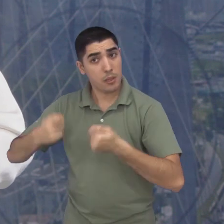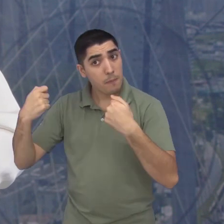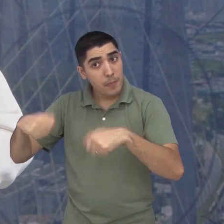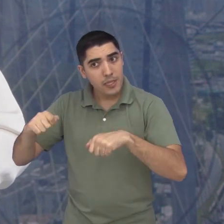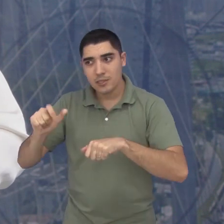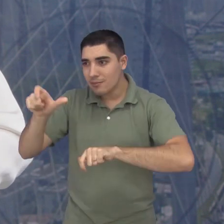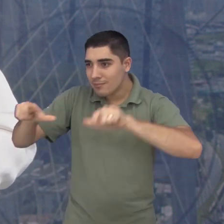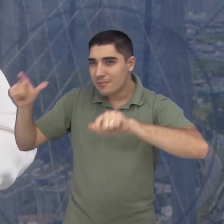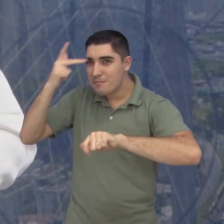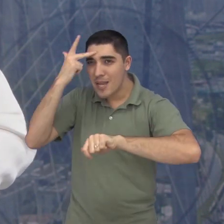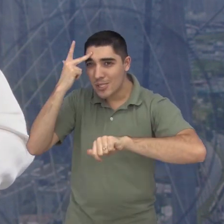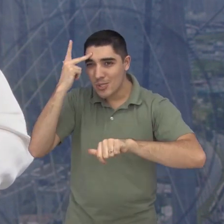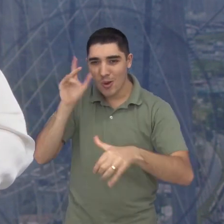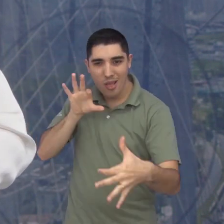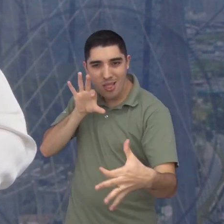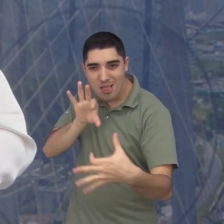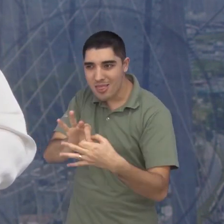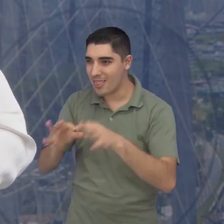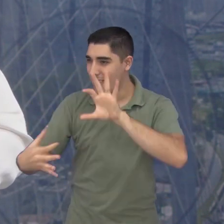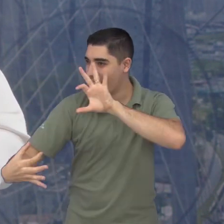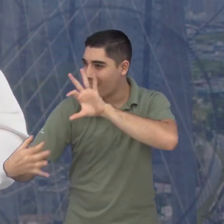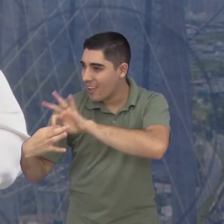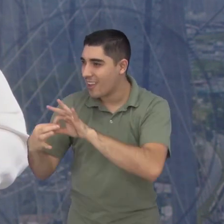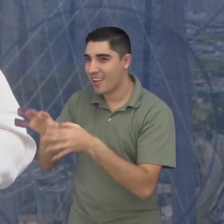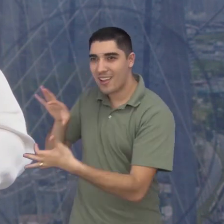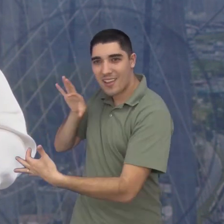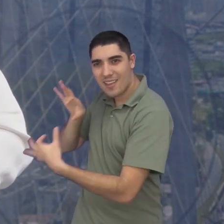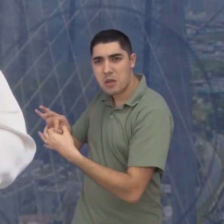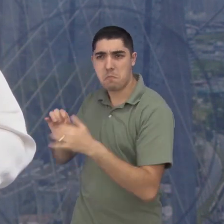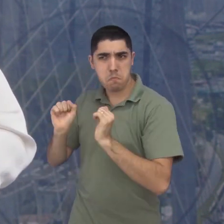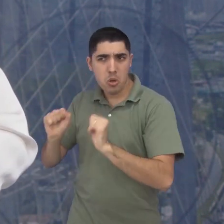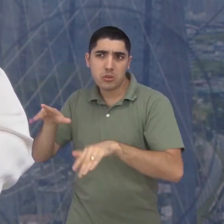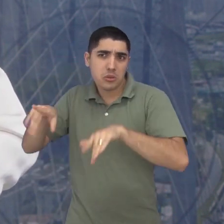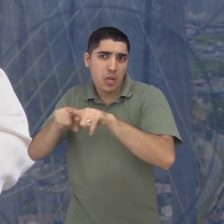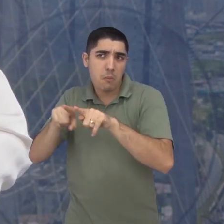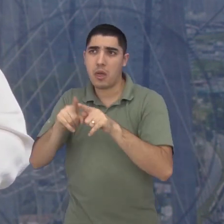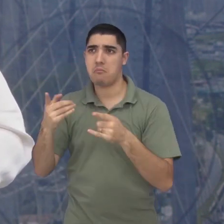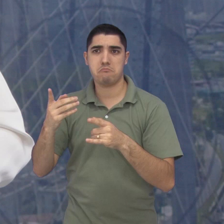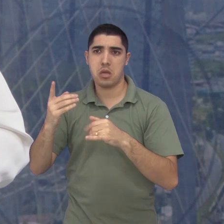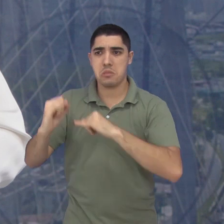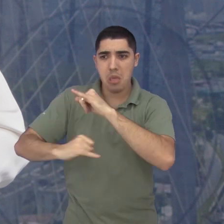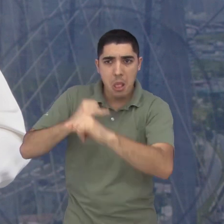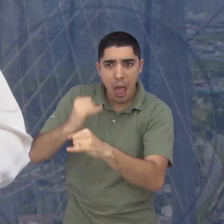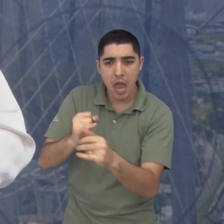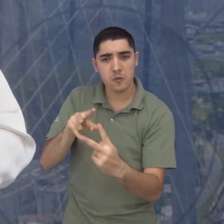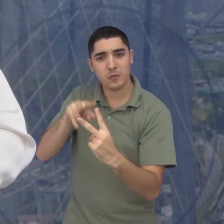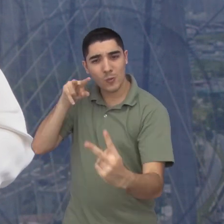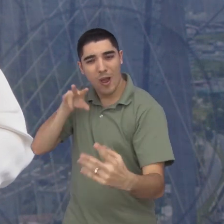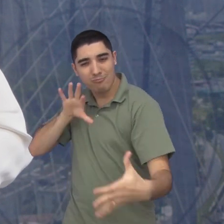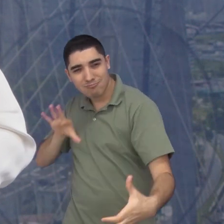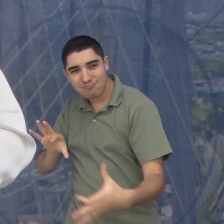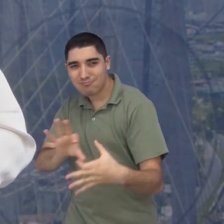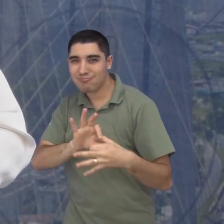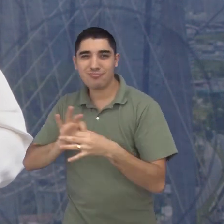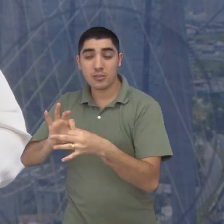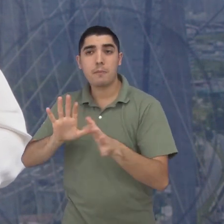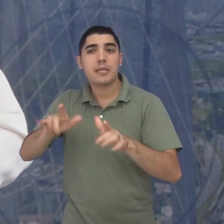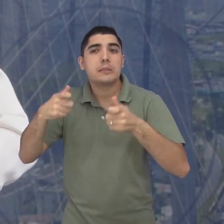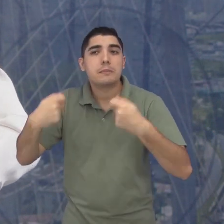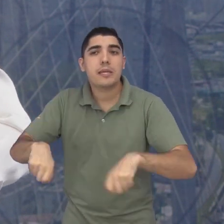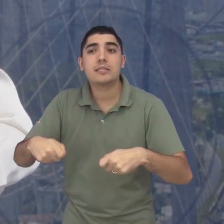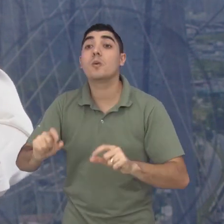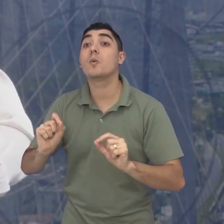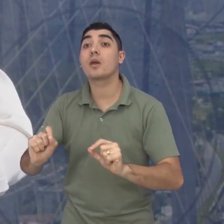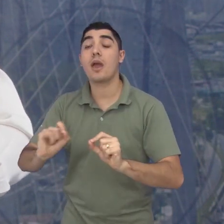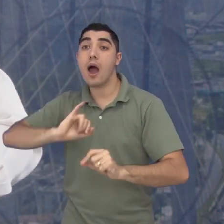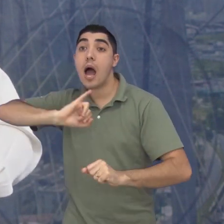conexão, né, seja uma conexão real ou uma conexão virtual, né, através das telas. Mas o que nós precisamos? De um tempo para